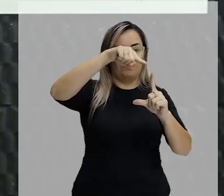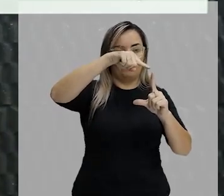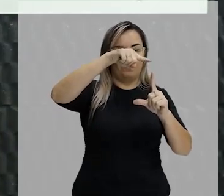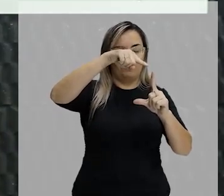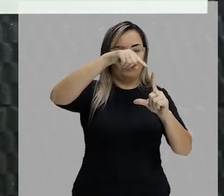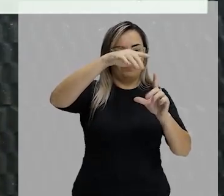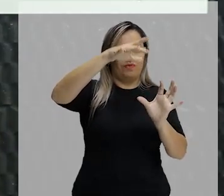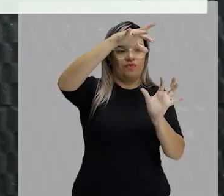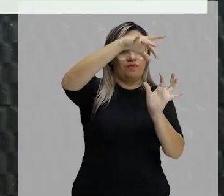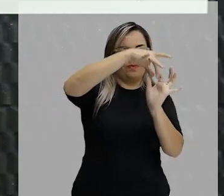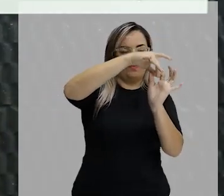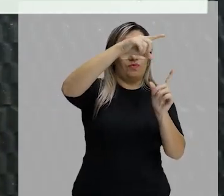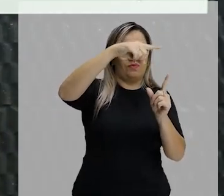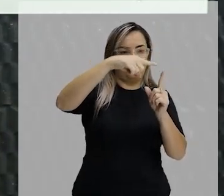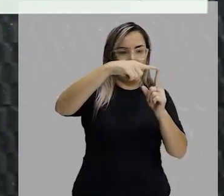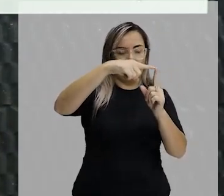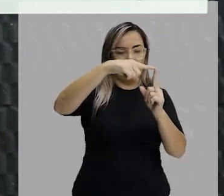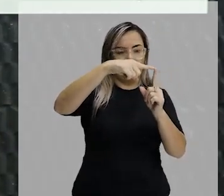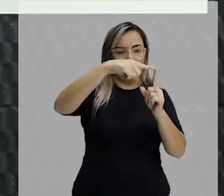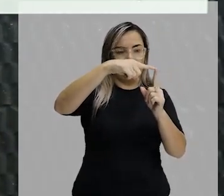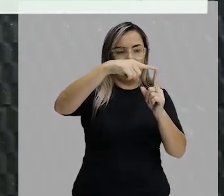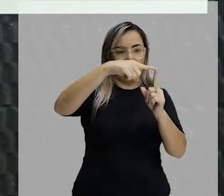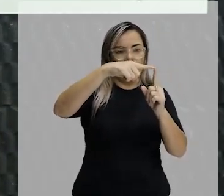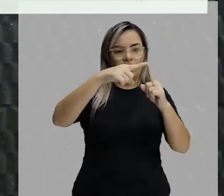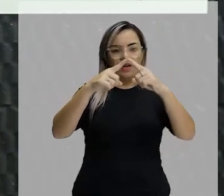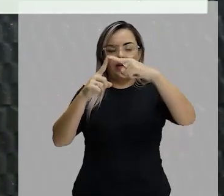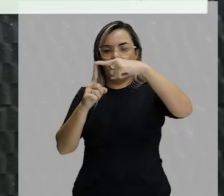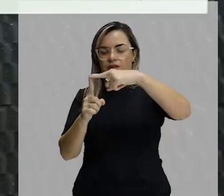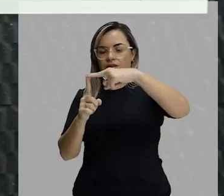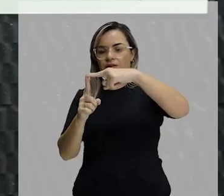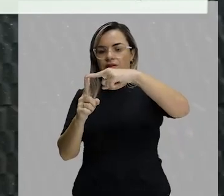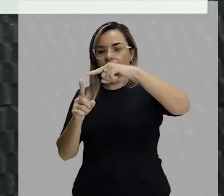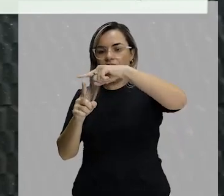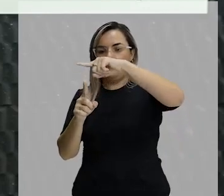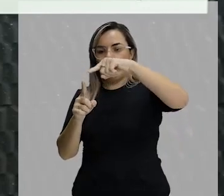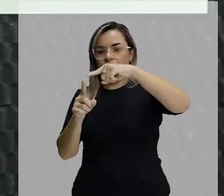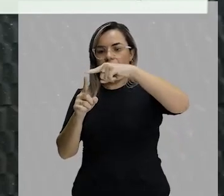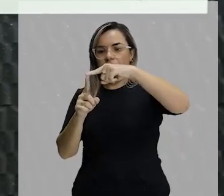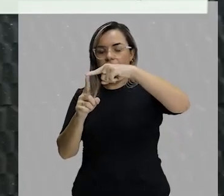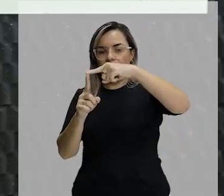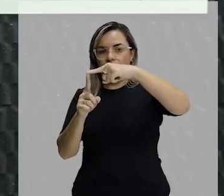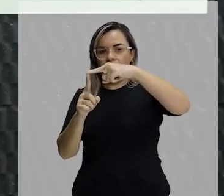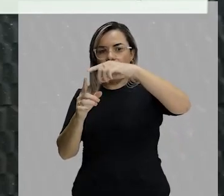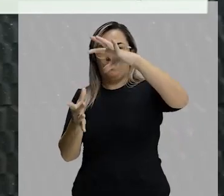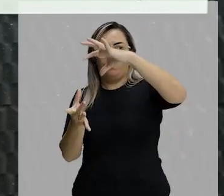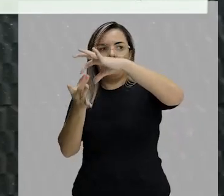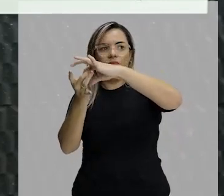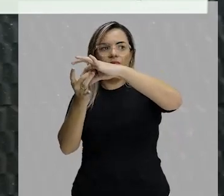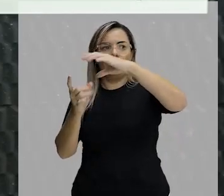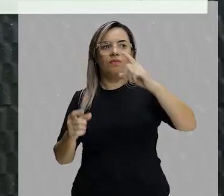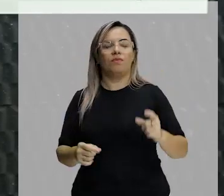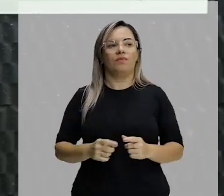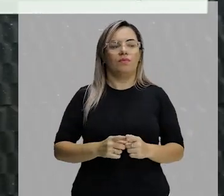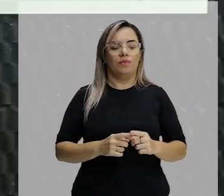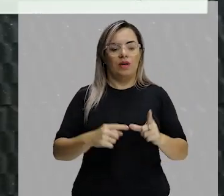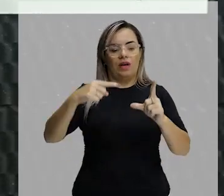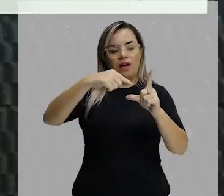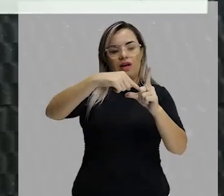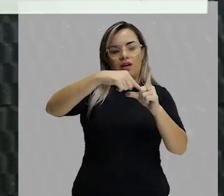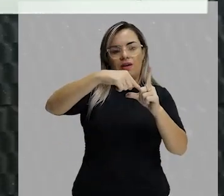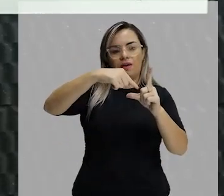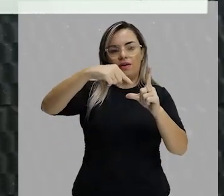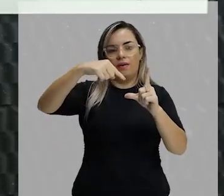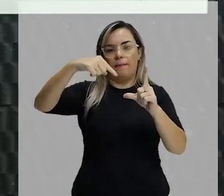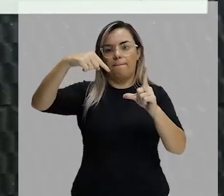vértice A e tenho um vértice E. Certo? Então, eu vou chamar isso aqui, ó, de diagonal. Vou